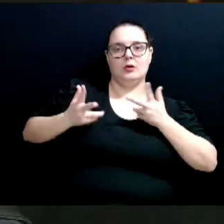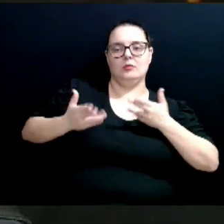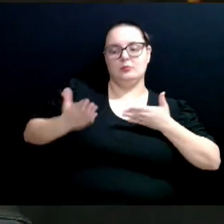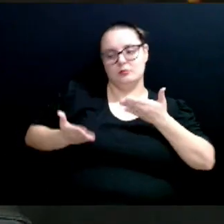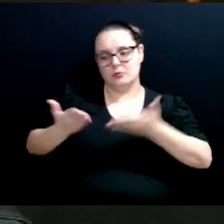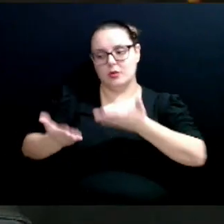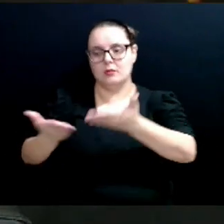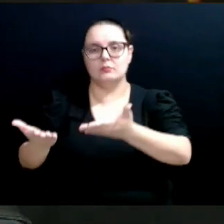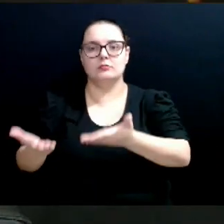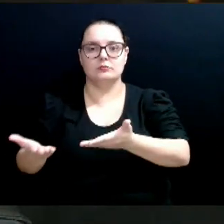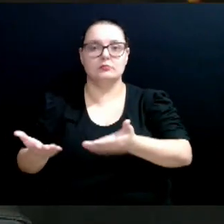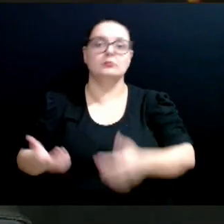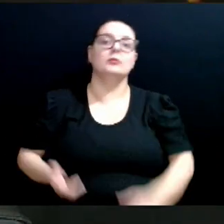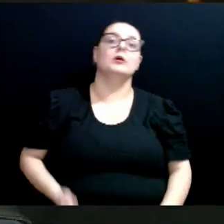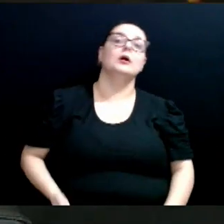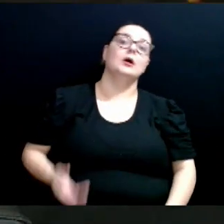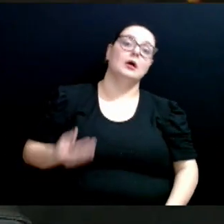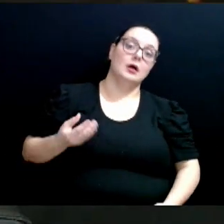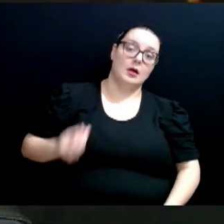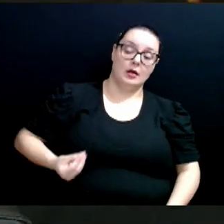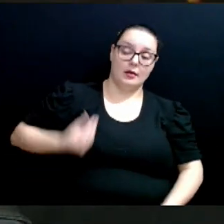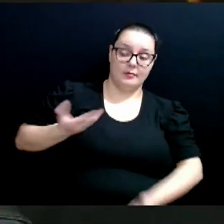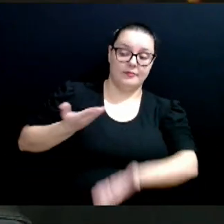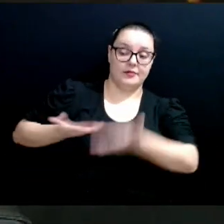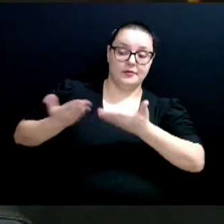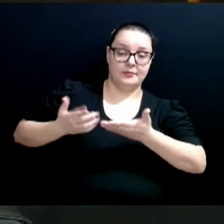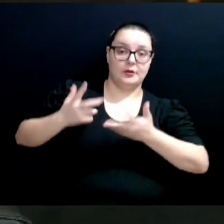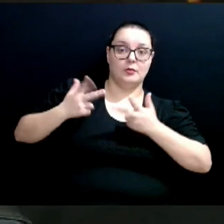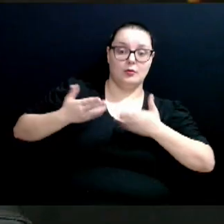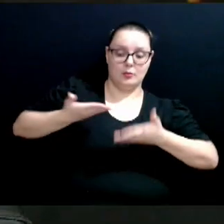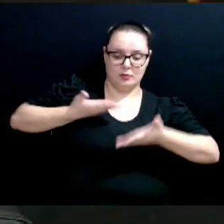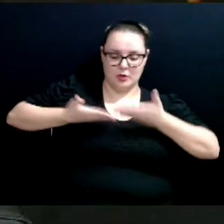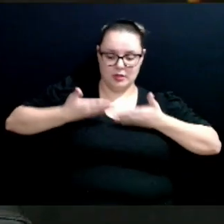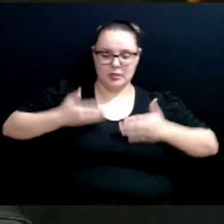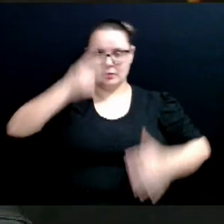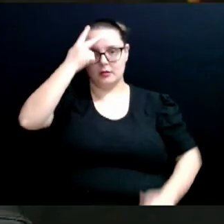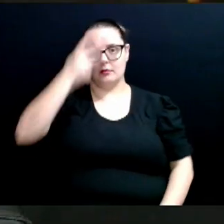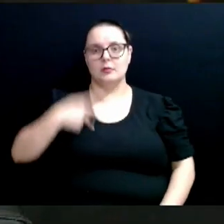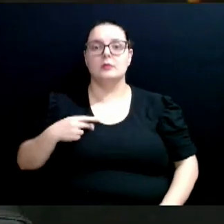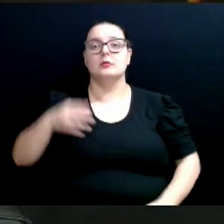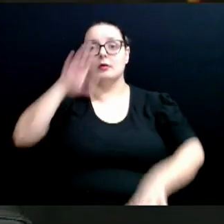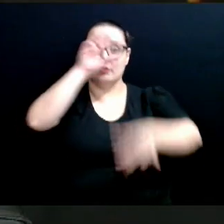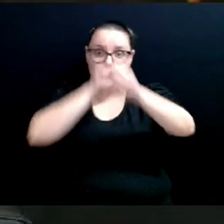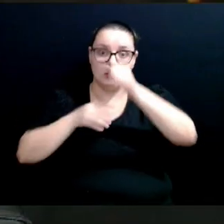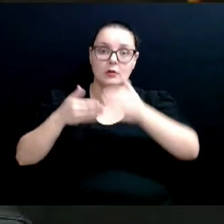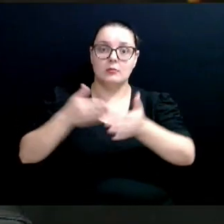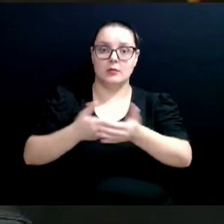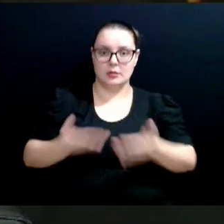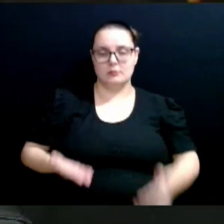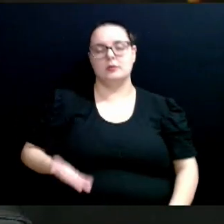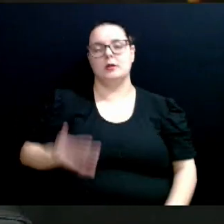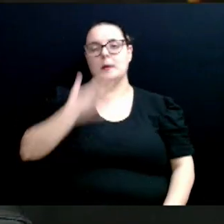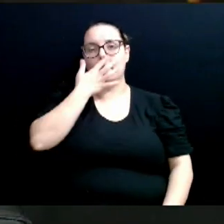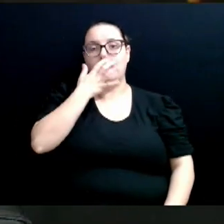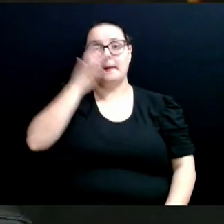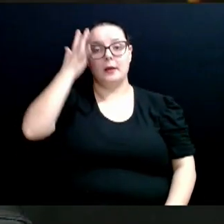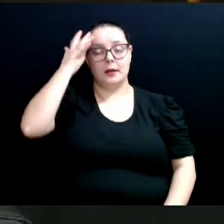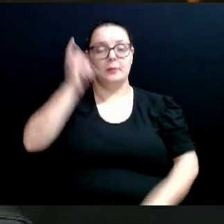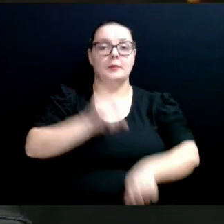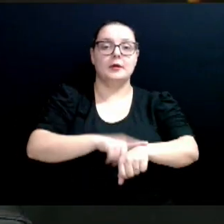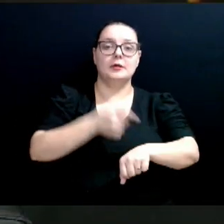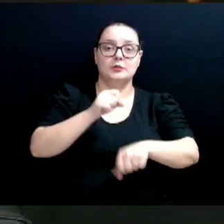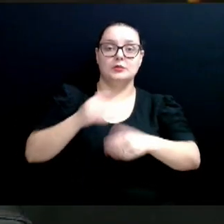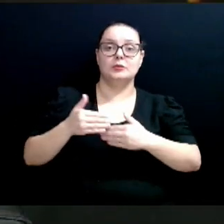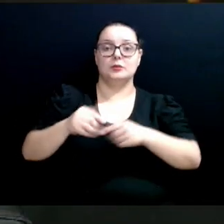trata. Então, aprenda a impor limites. Amanhã, Estúdio Câmara ao vivo, a partir das 8 da manhã, nós vamos falar